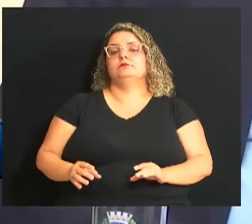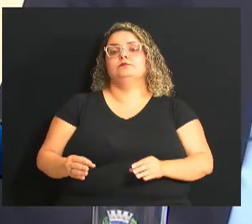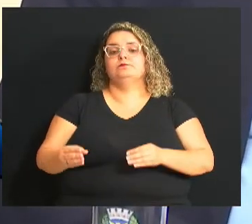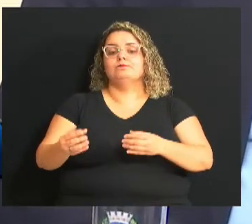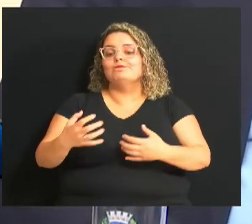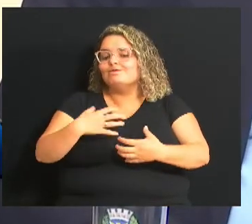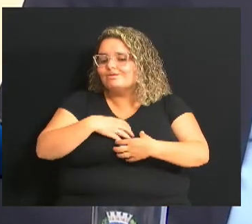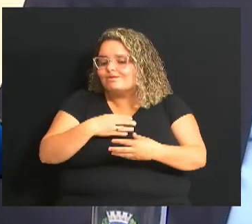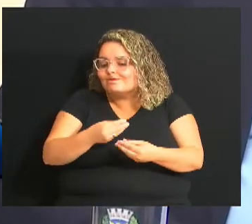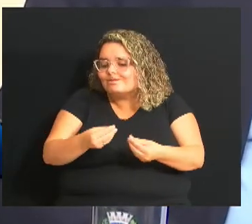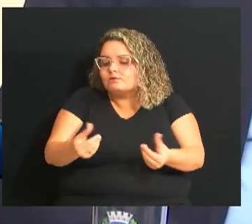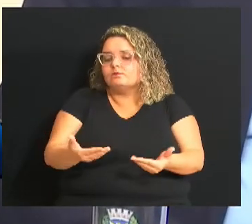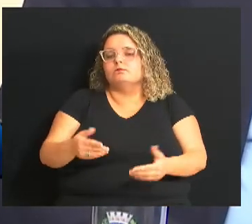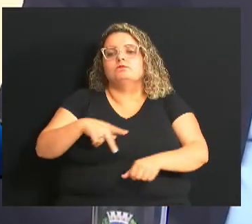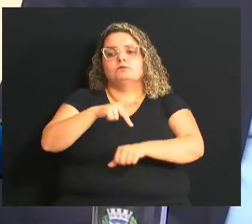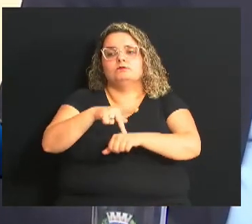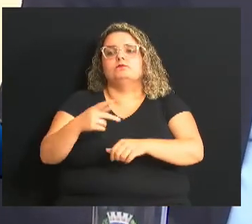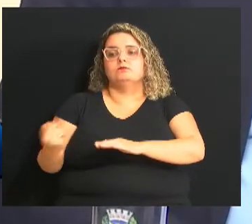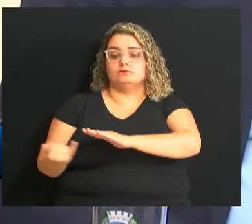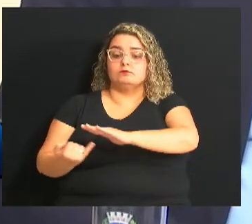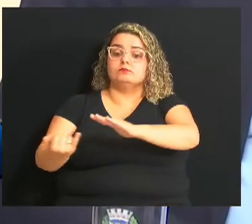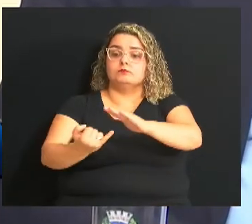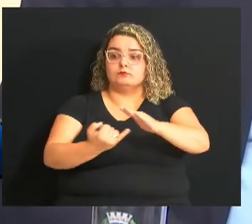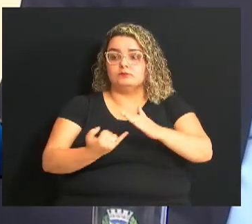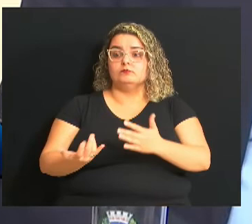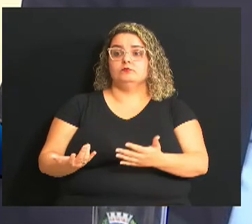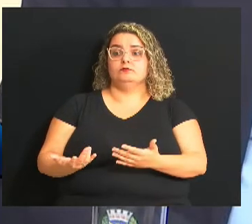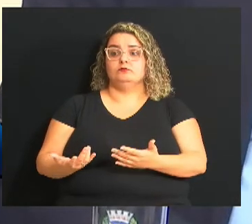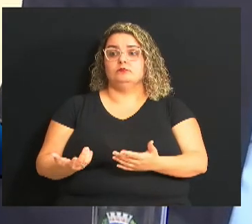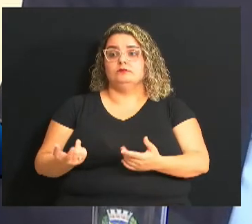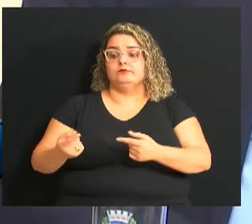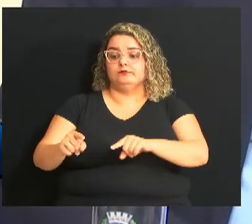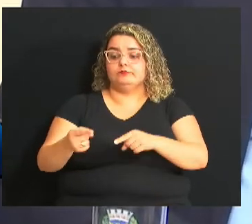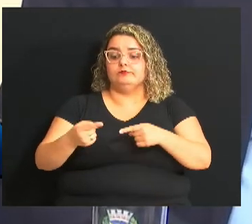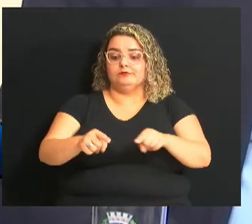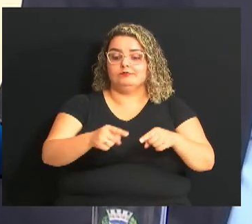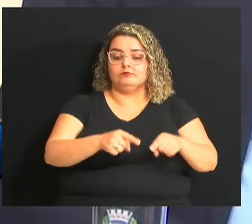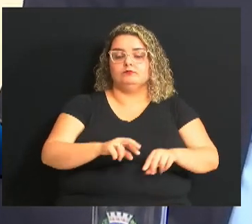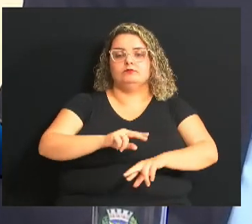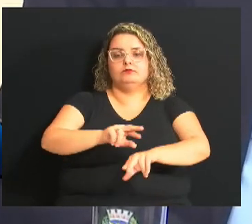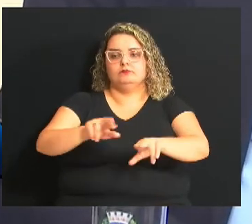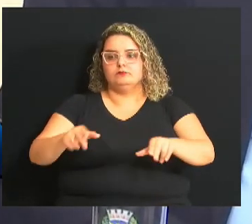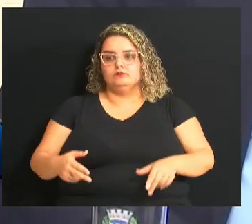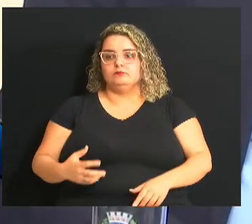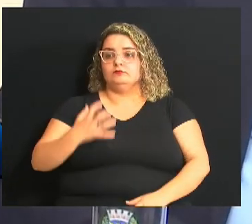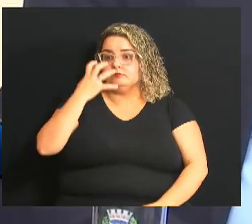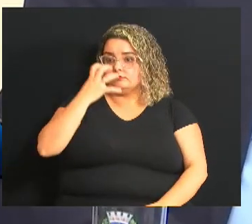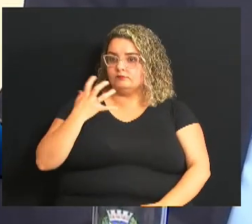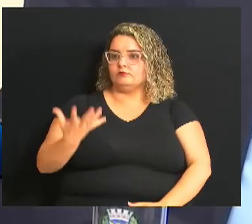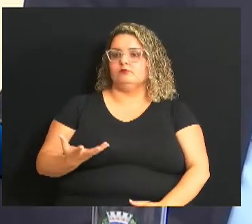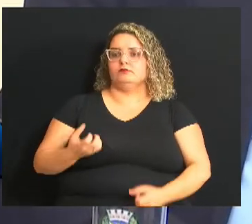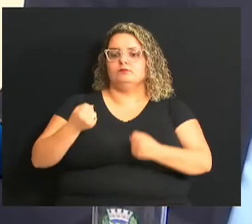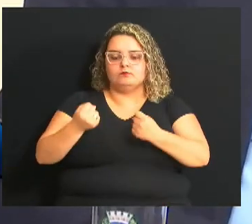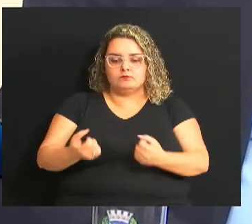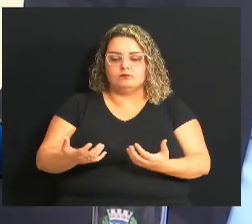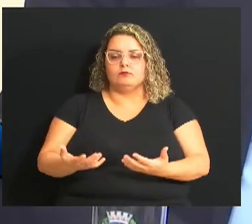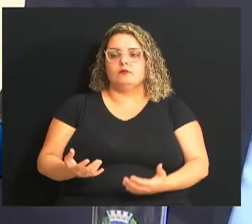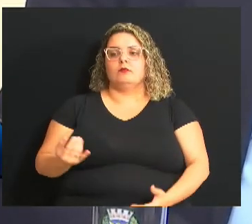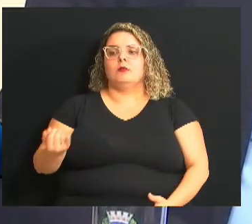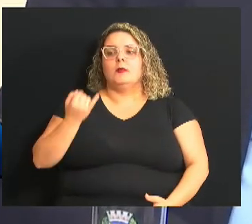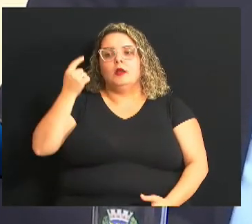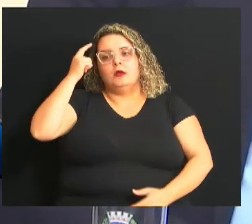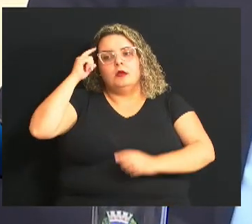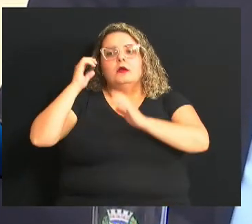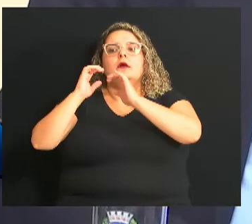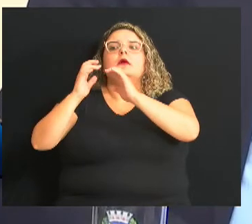em que essas instituições têm sido atacadas de forma muito cruel. Então é muito importante toda essa reflexão. Mas